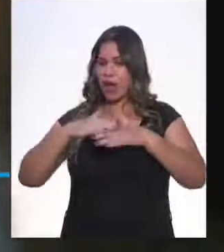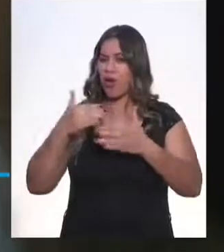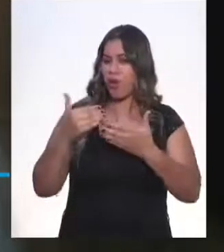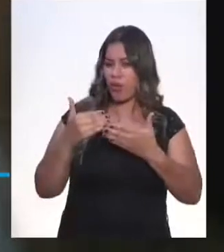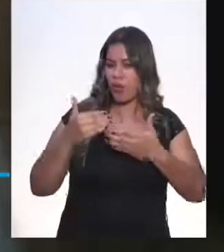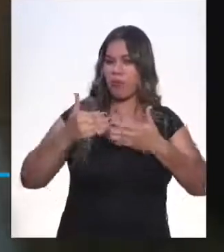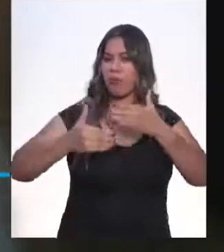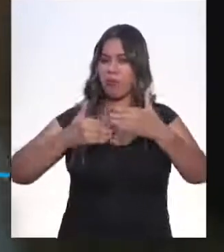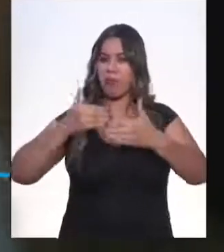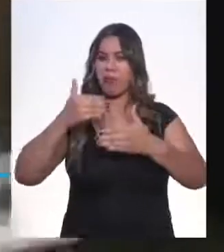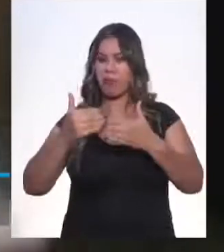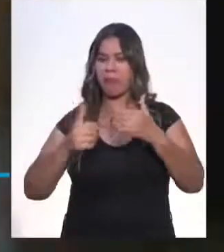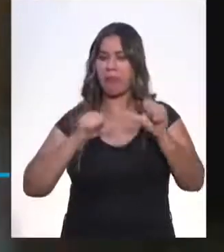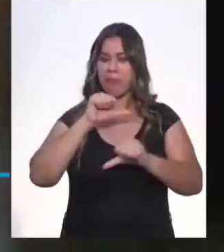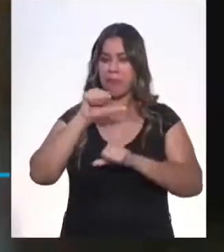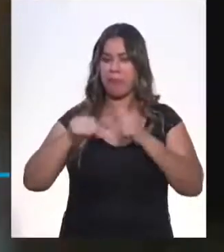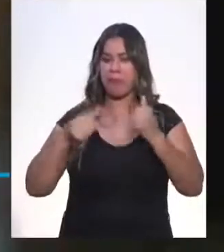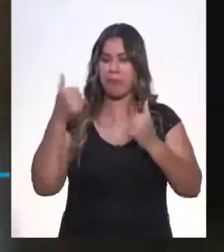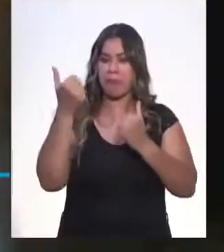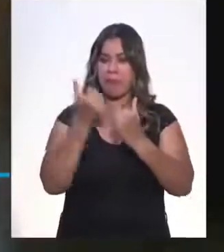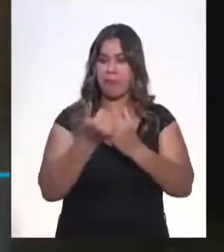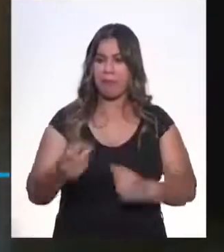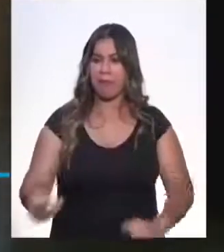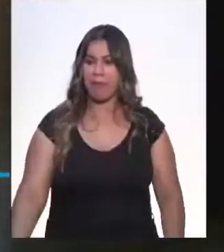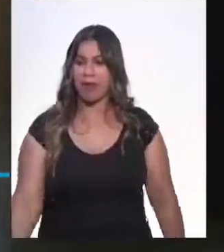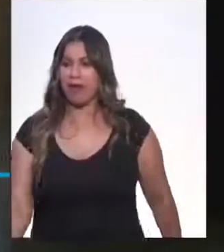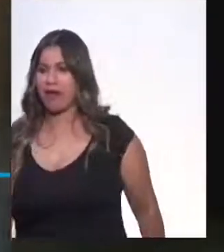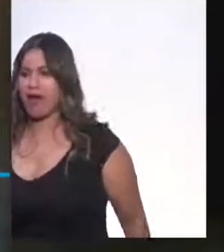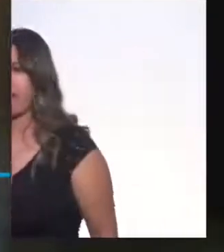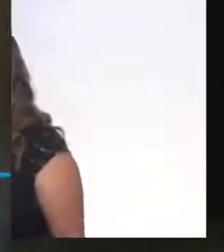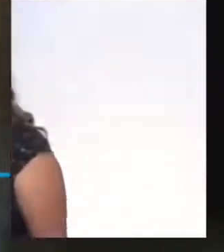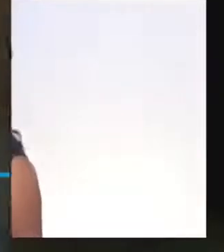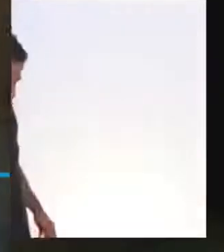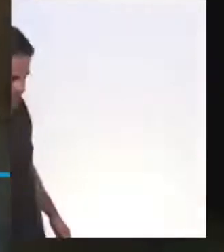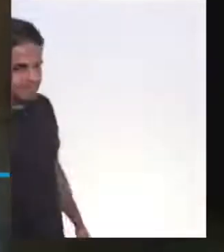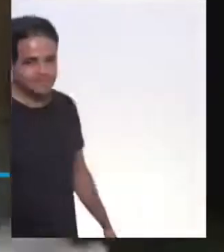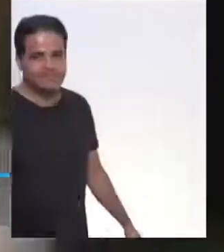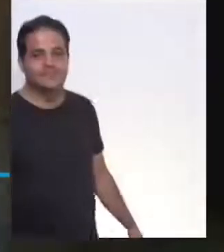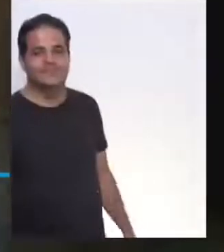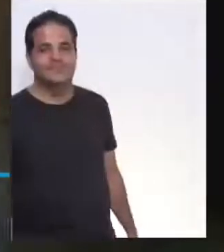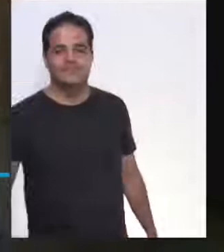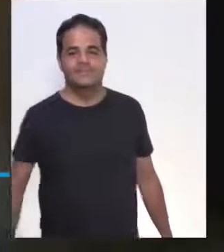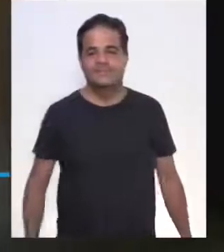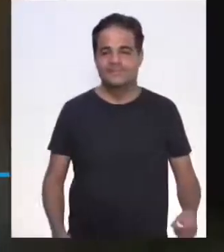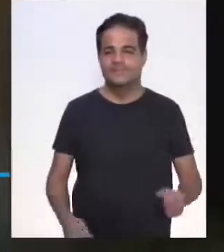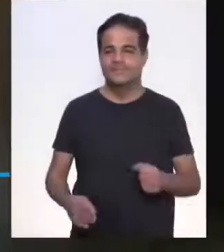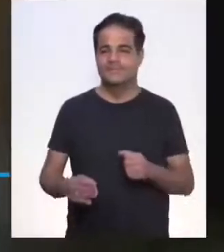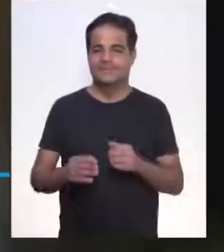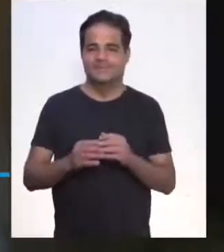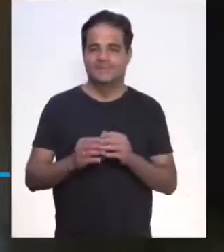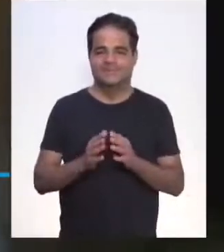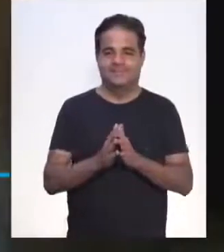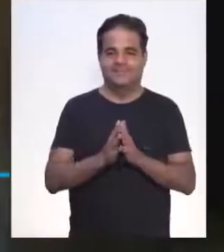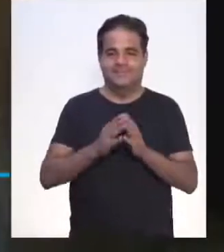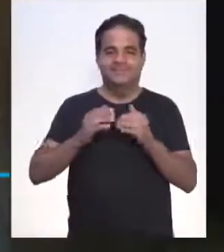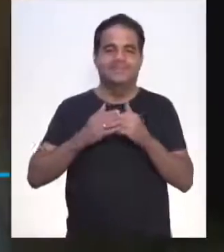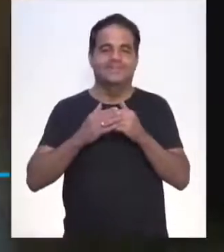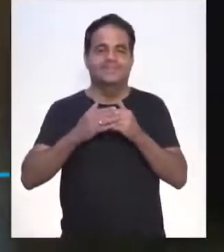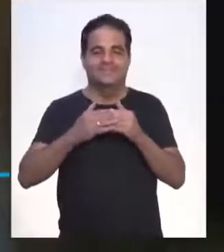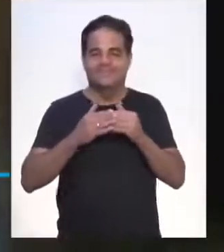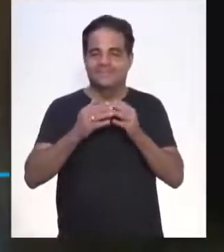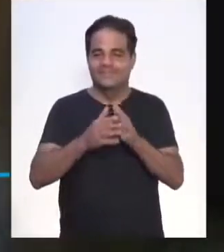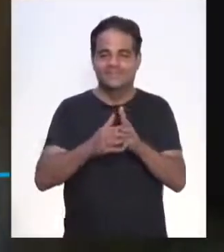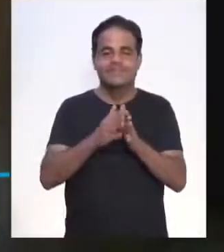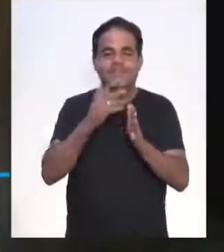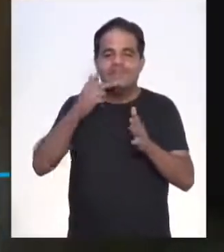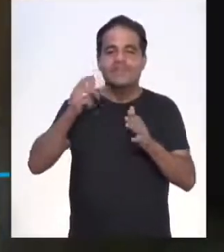se desenvolvendo. Bom, aí, como eu estou contando para vocês que se trata de uma linha do tempo assim express, a gente já